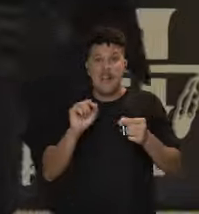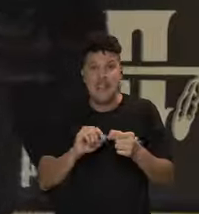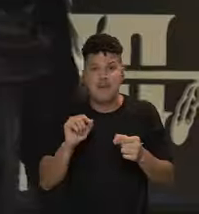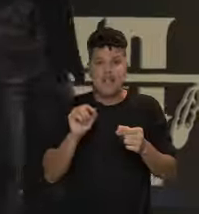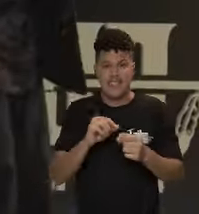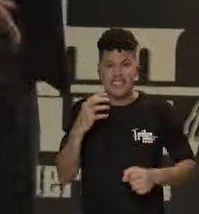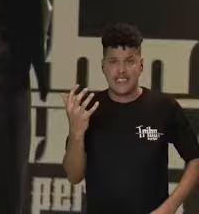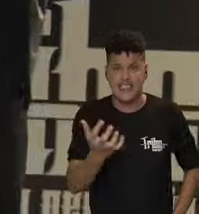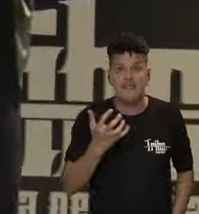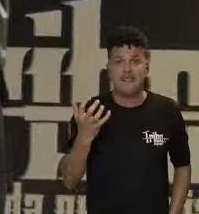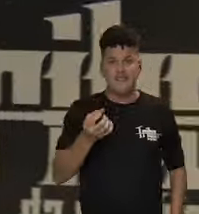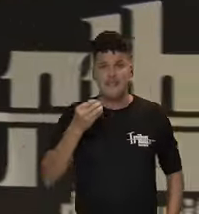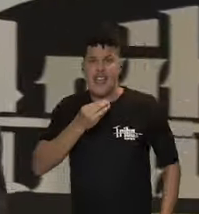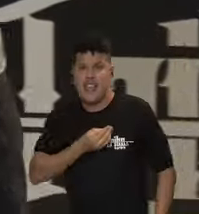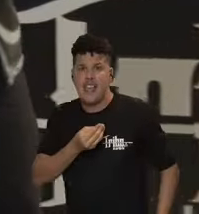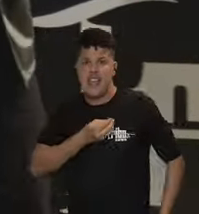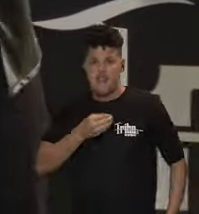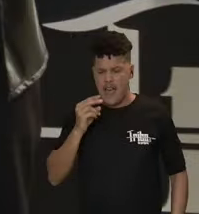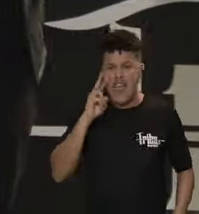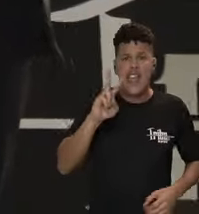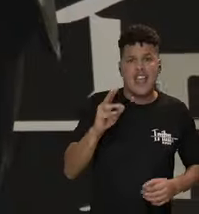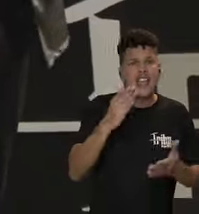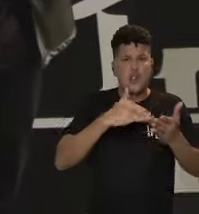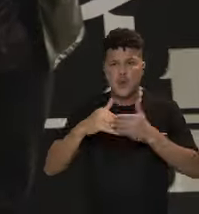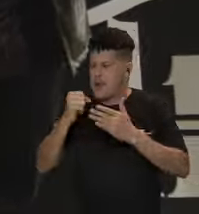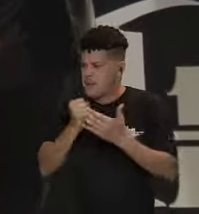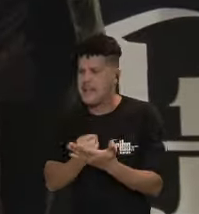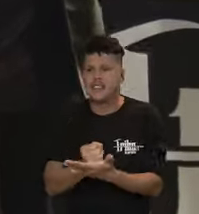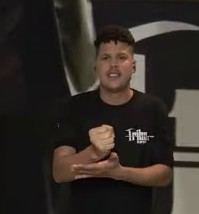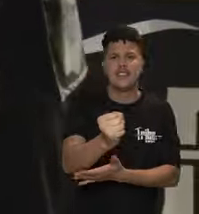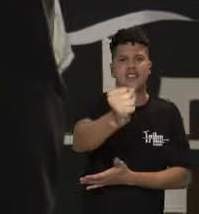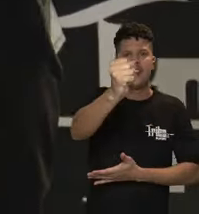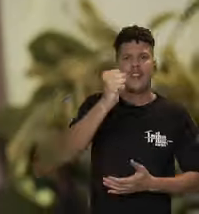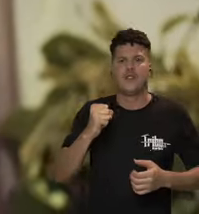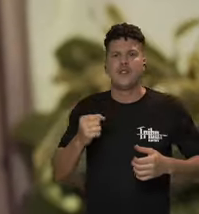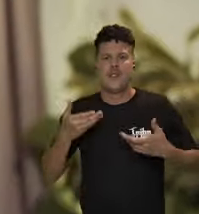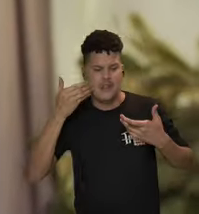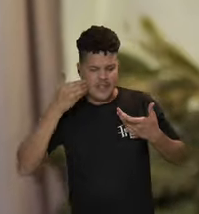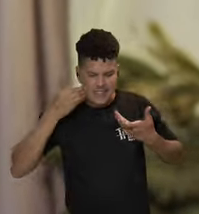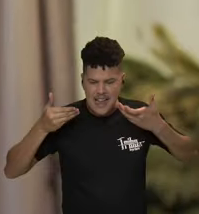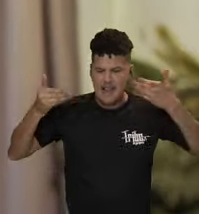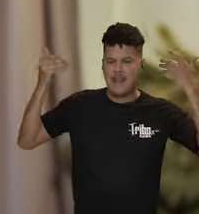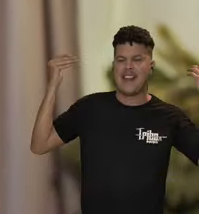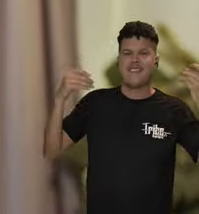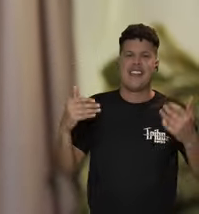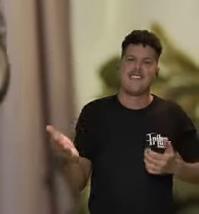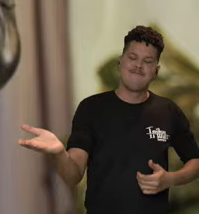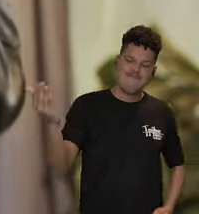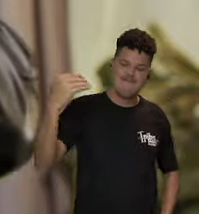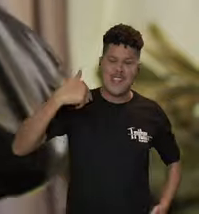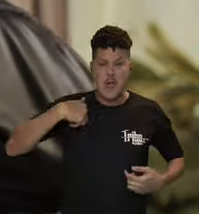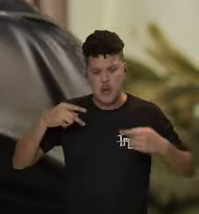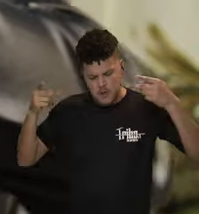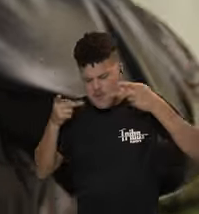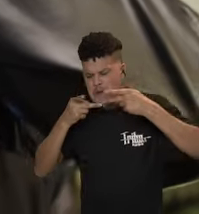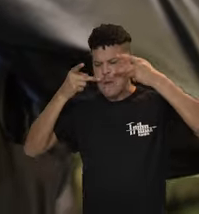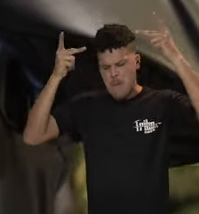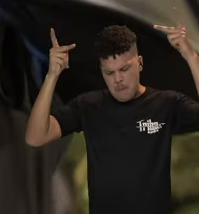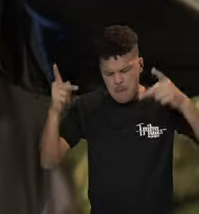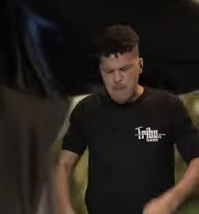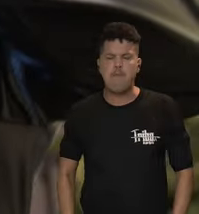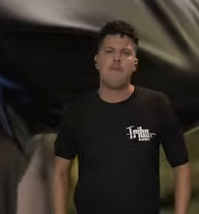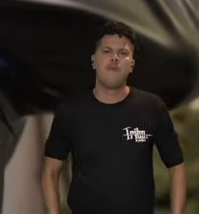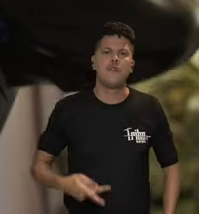enlouquecer. É o que me faz querer viver e ver que tudo é passageiro. Solta esses cabelos e vem, que hoje eu vim